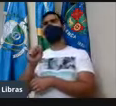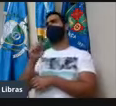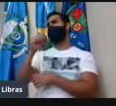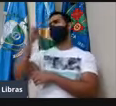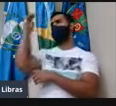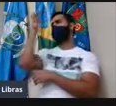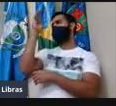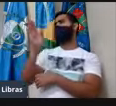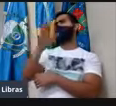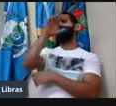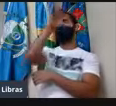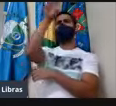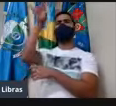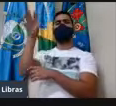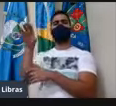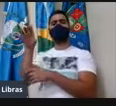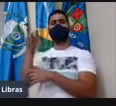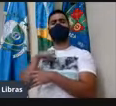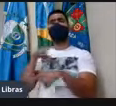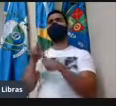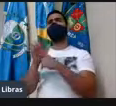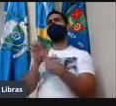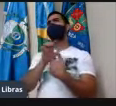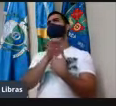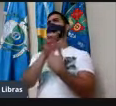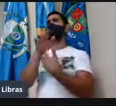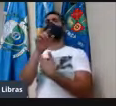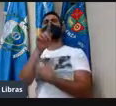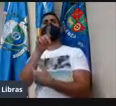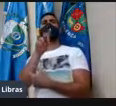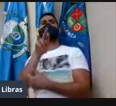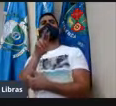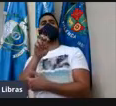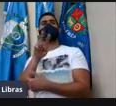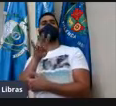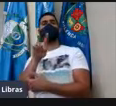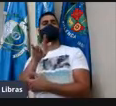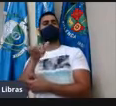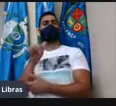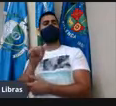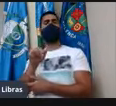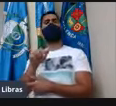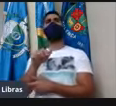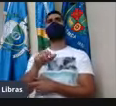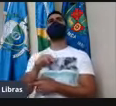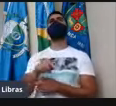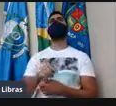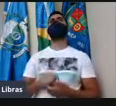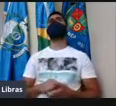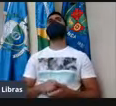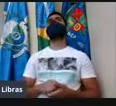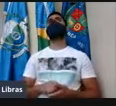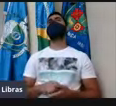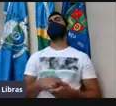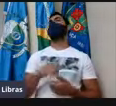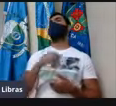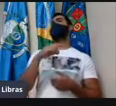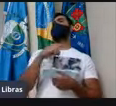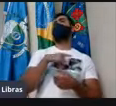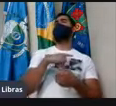inteiro. O indicador de situação previdenciária, ele trata o item com